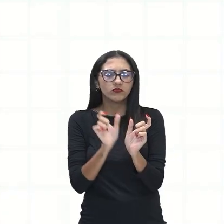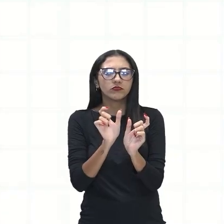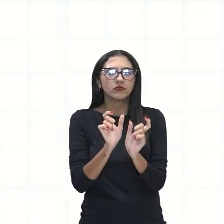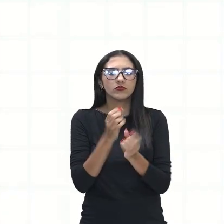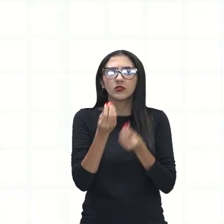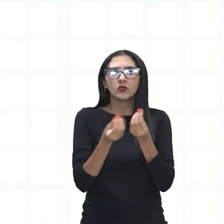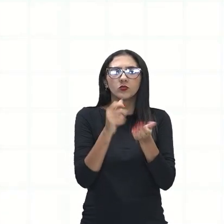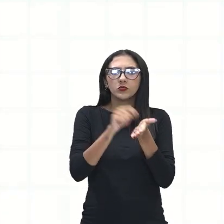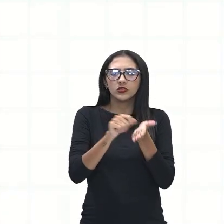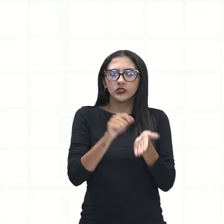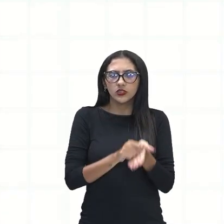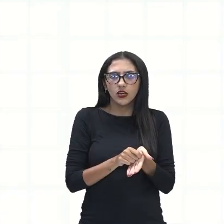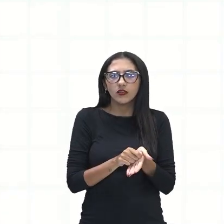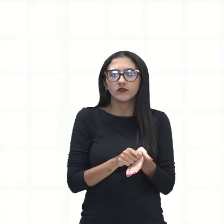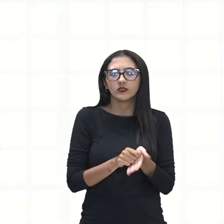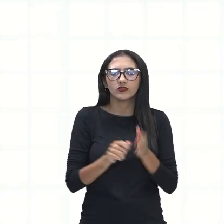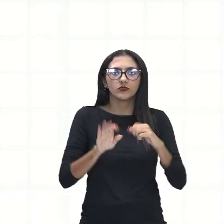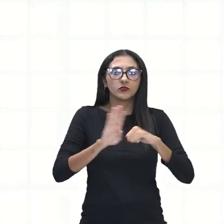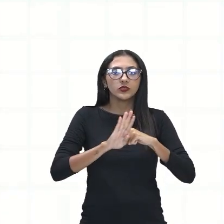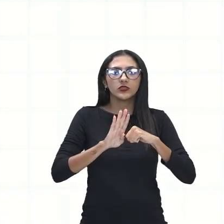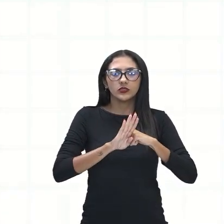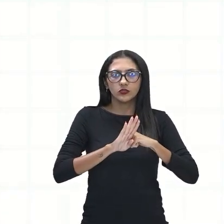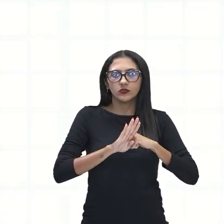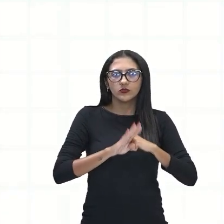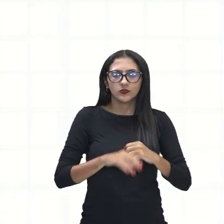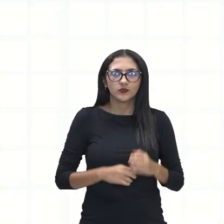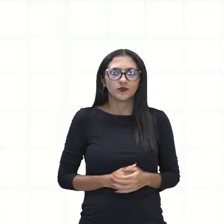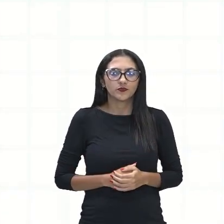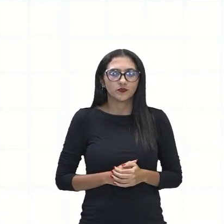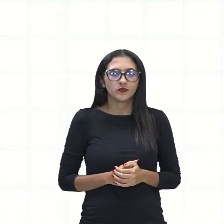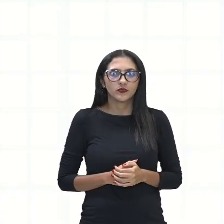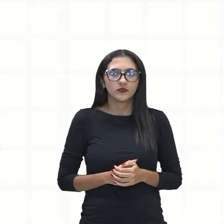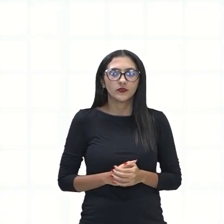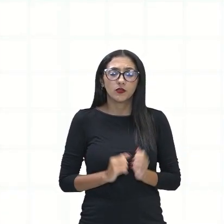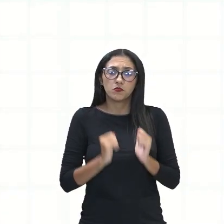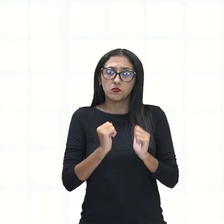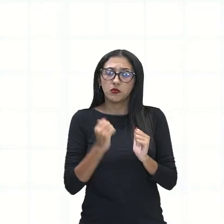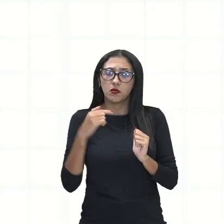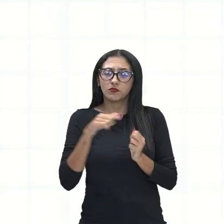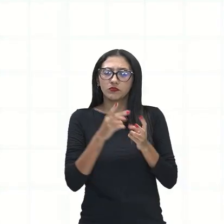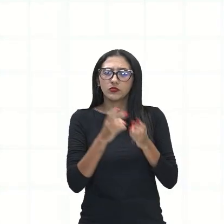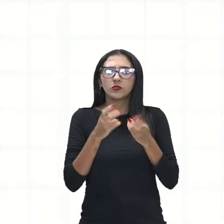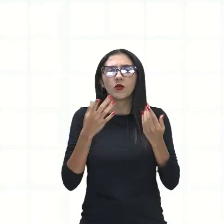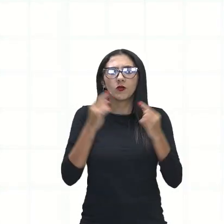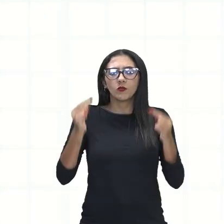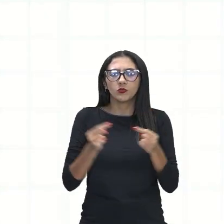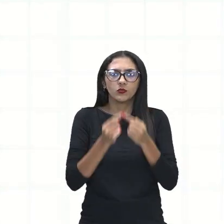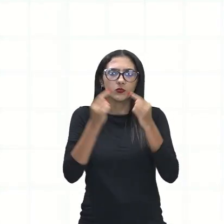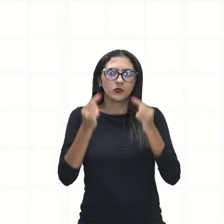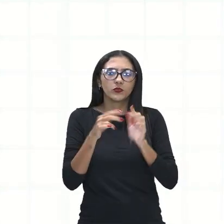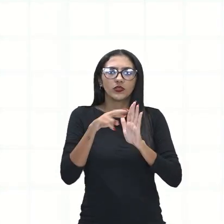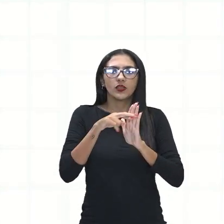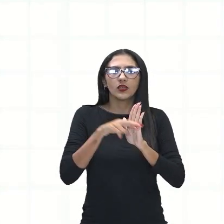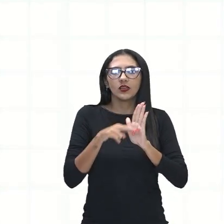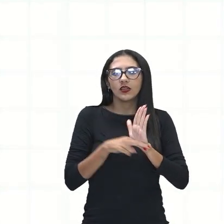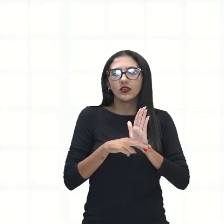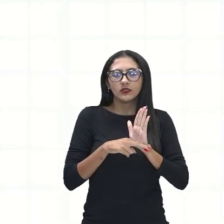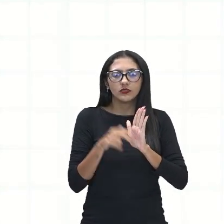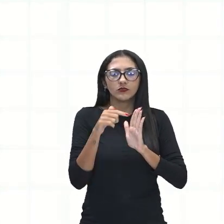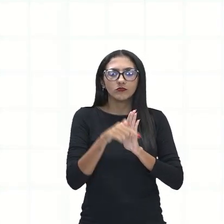escreve substantivo para que vocês vejam aí qual é a regra que vai se aplicar para ele